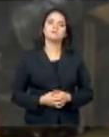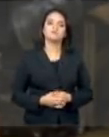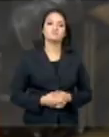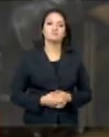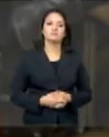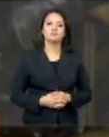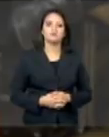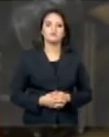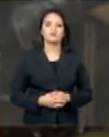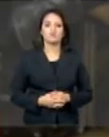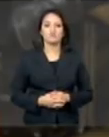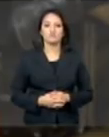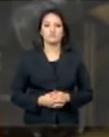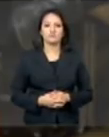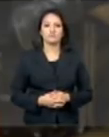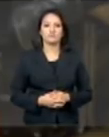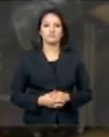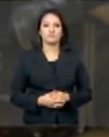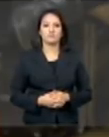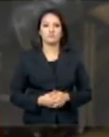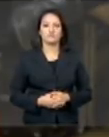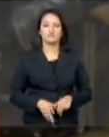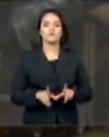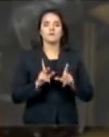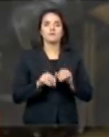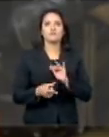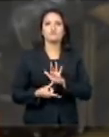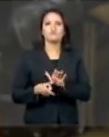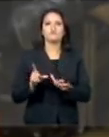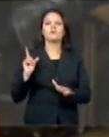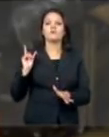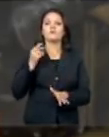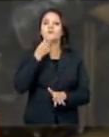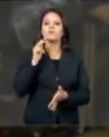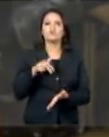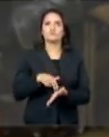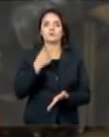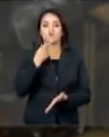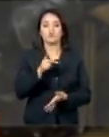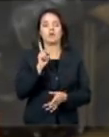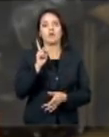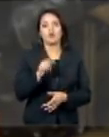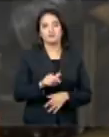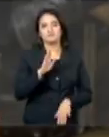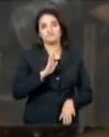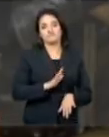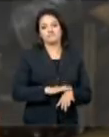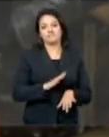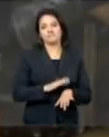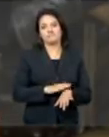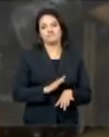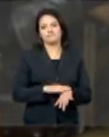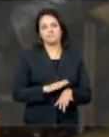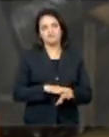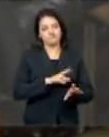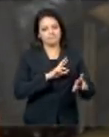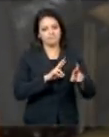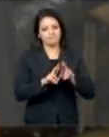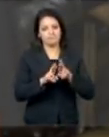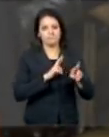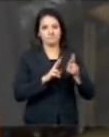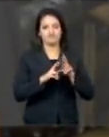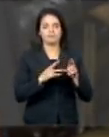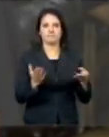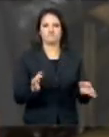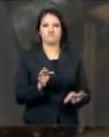que me antecedeu aqui na tribuna é a incidência do tempo nas relações jurídicas e aqui